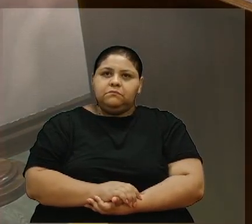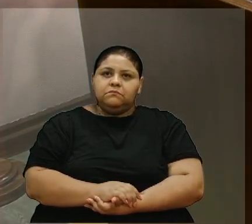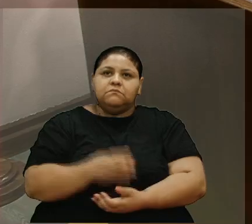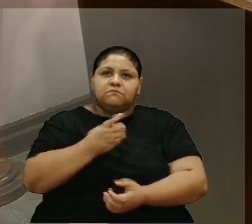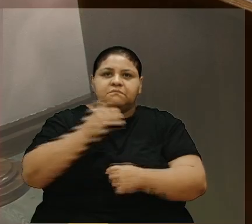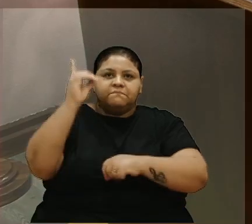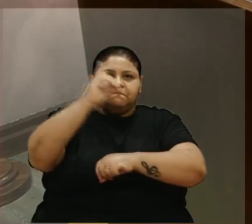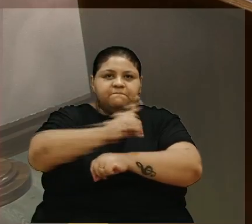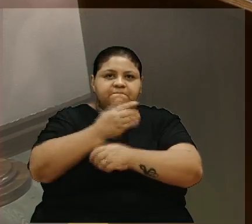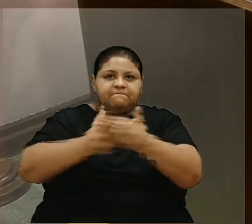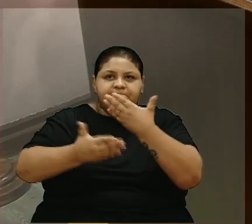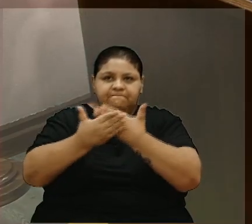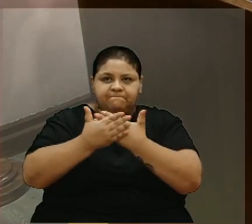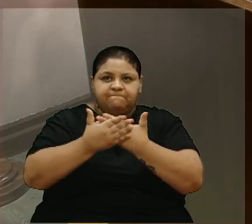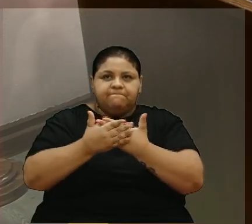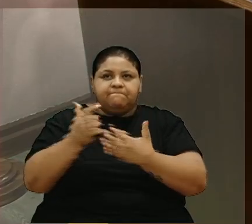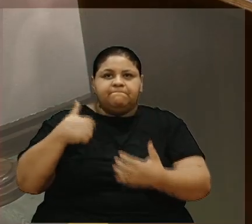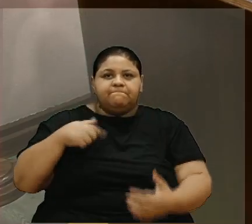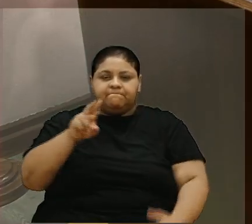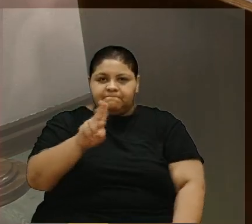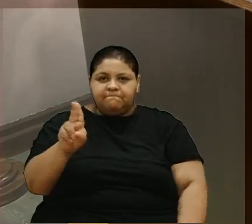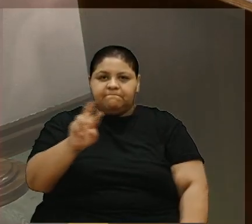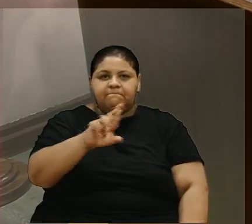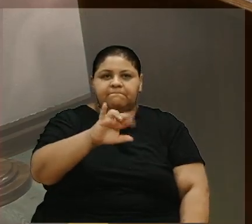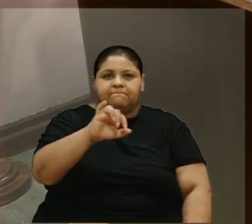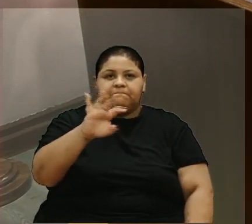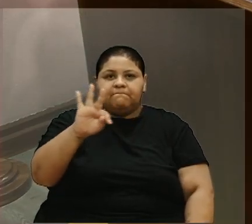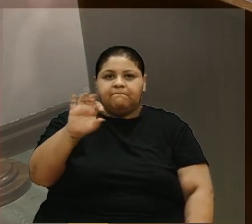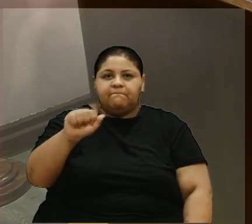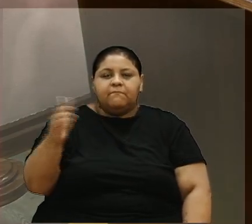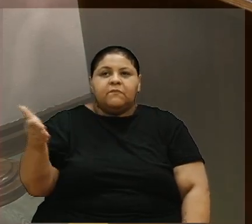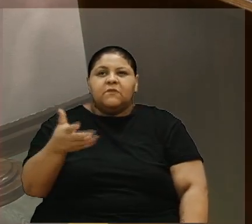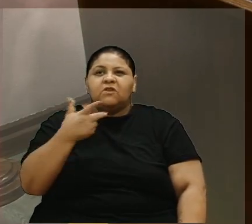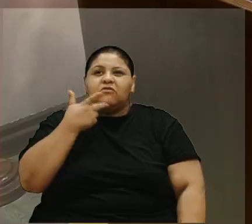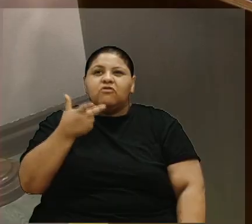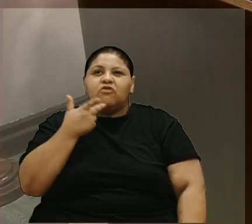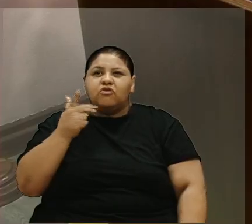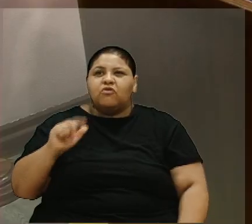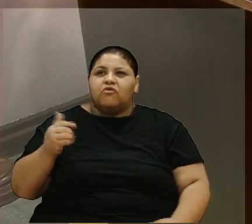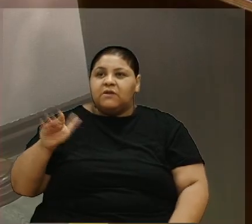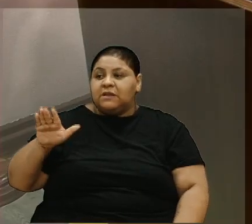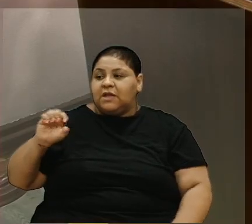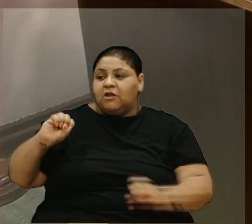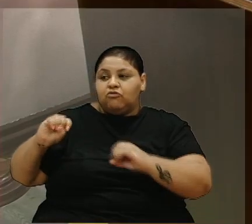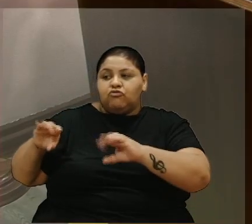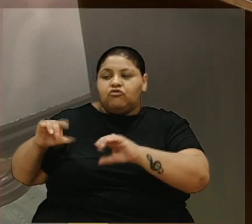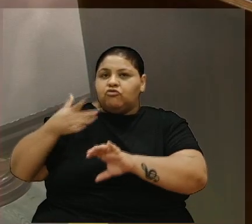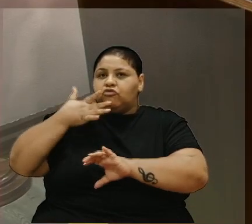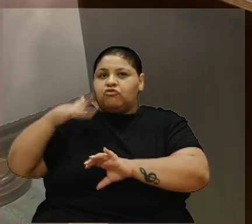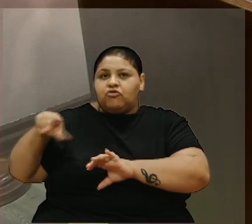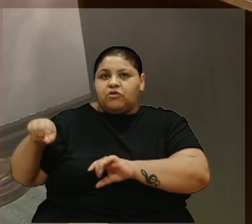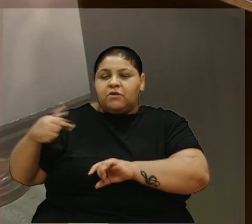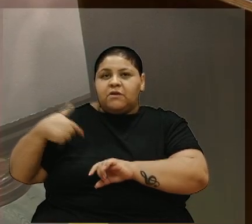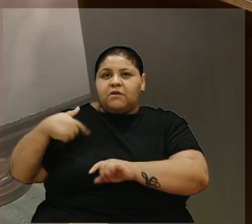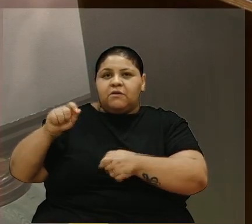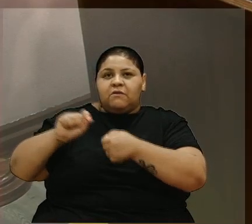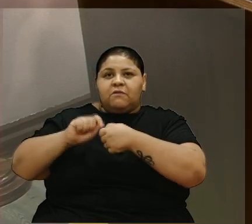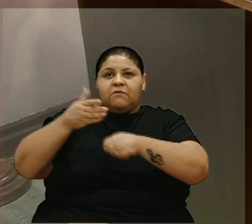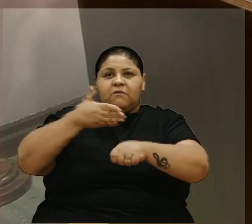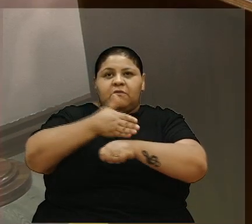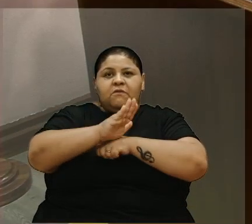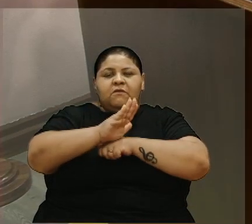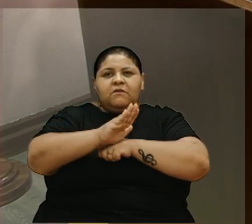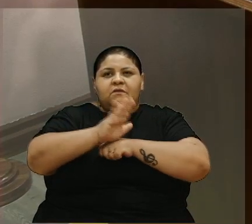Bom dia a todos, então. Meu nome é Rita. Eu vim aqui falar um pouquinho da educação infantil. Como eu faço parte da linha de frente